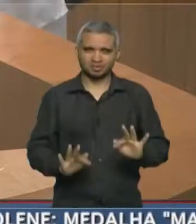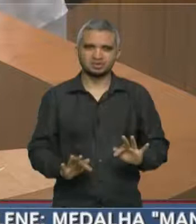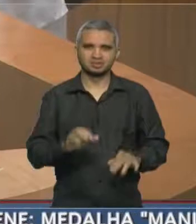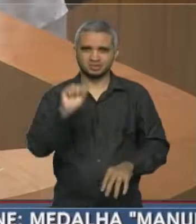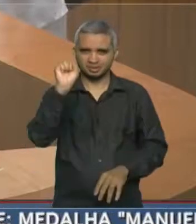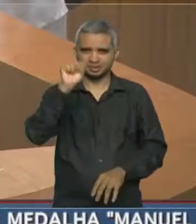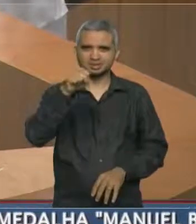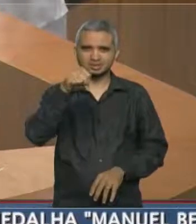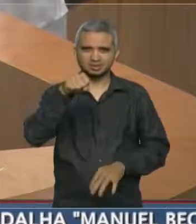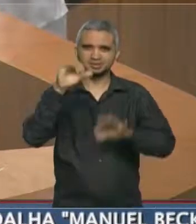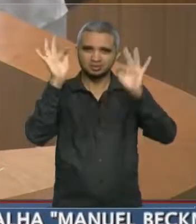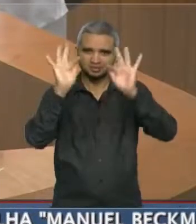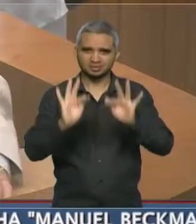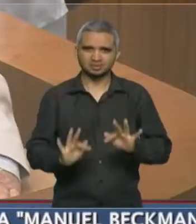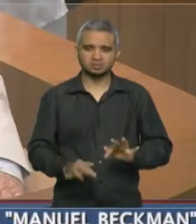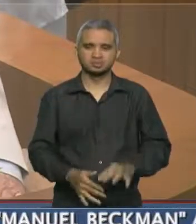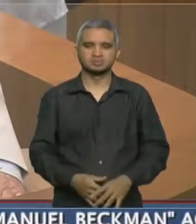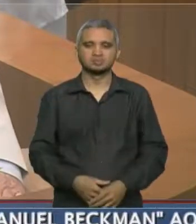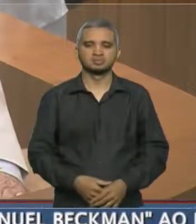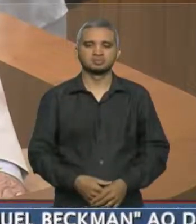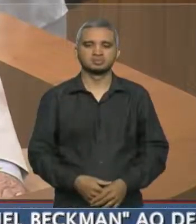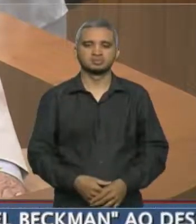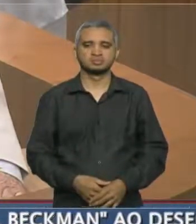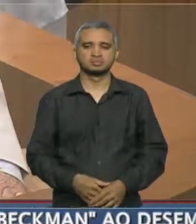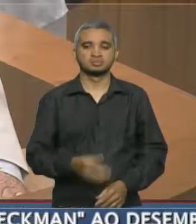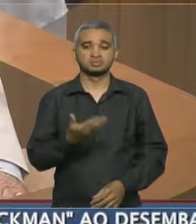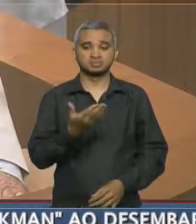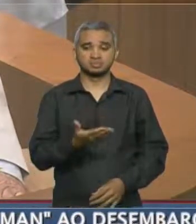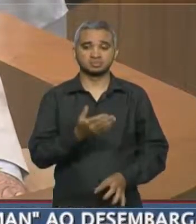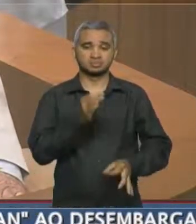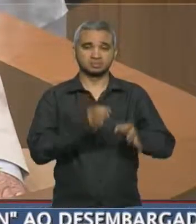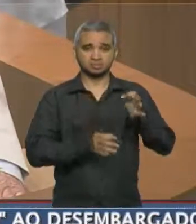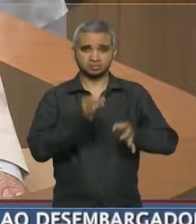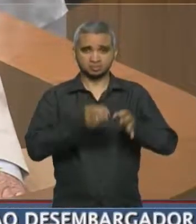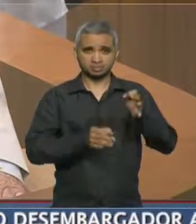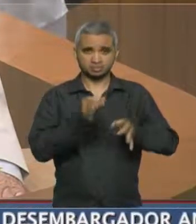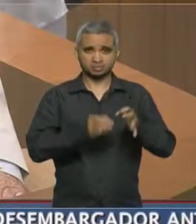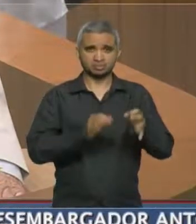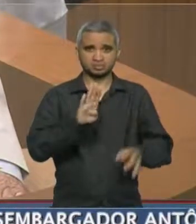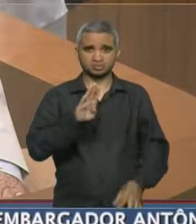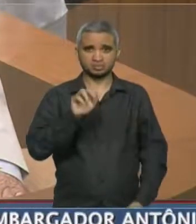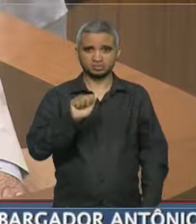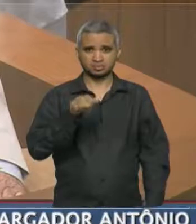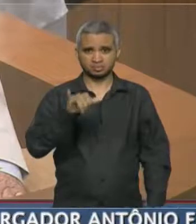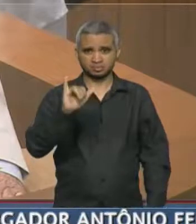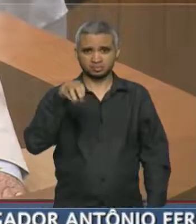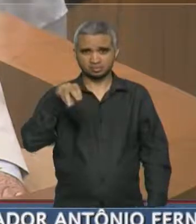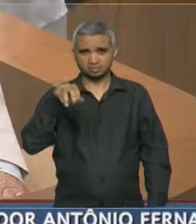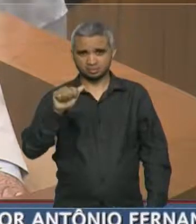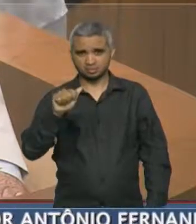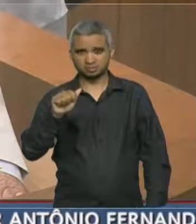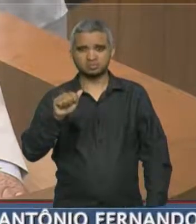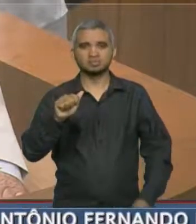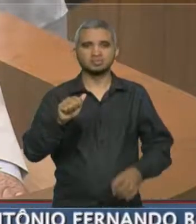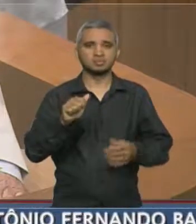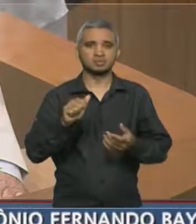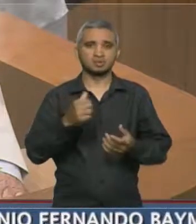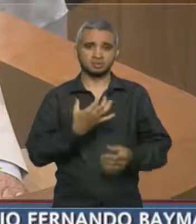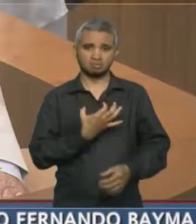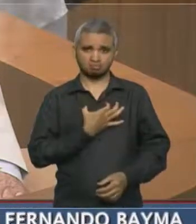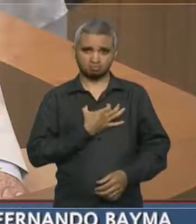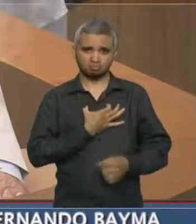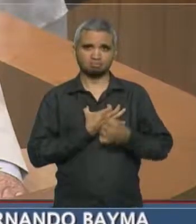E, doutor, mestre Baima, esta honraria é Vossa Excelência